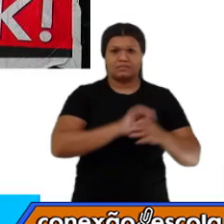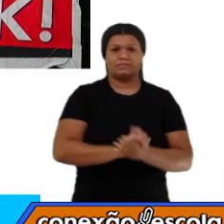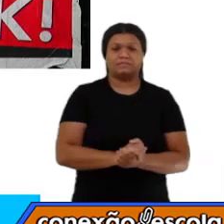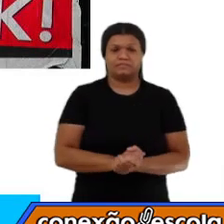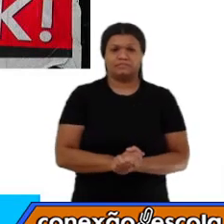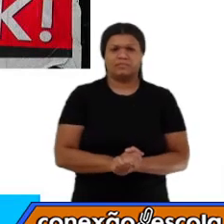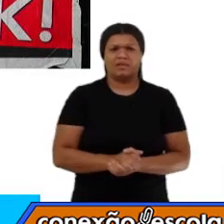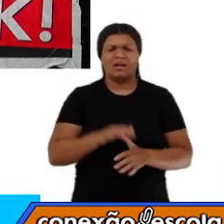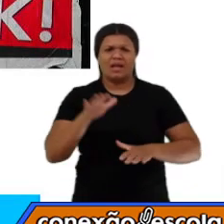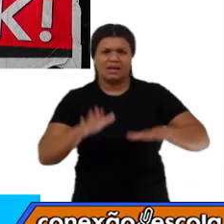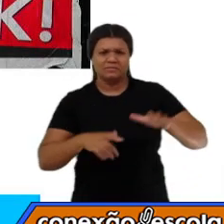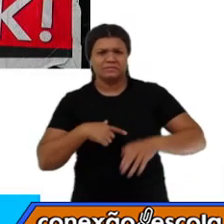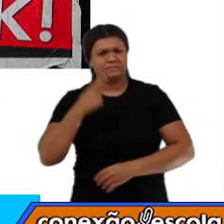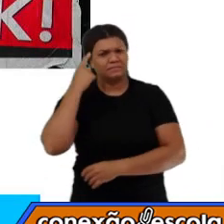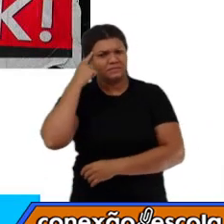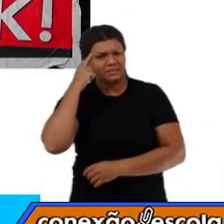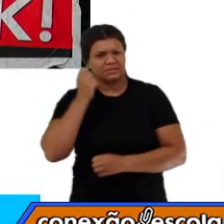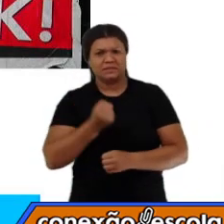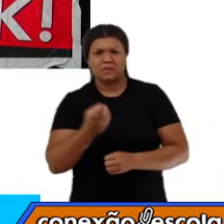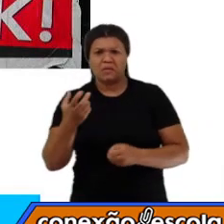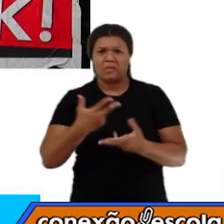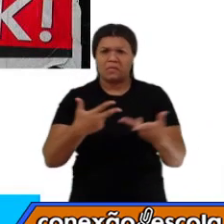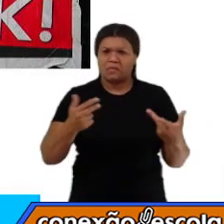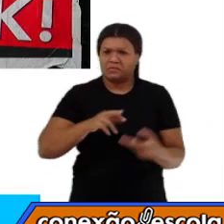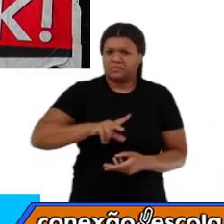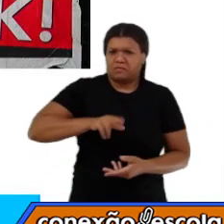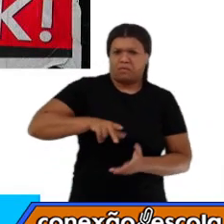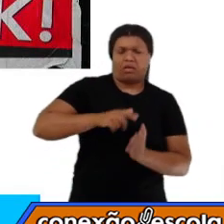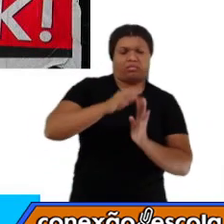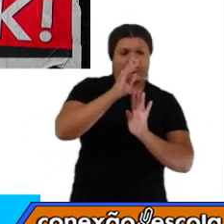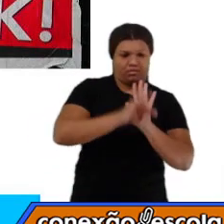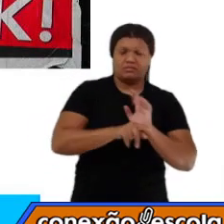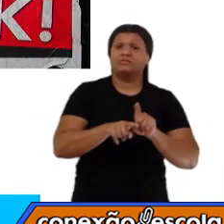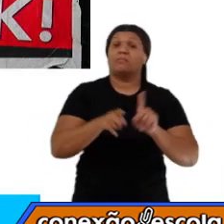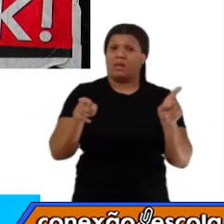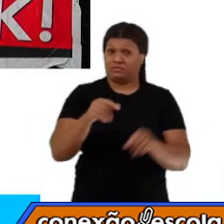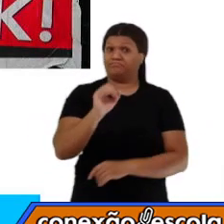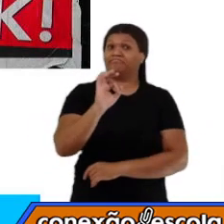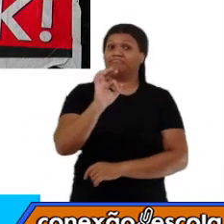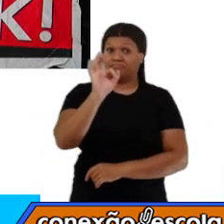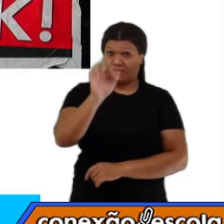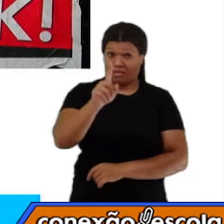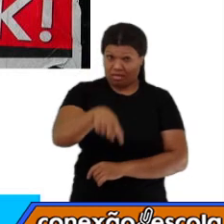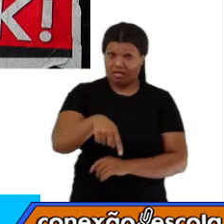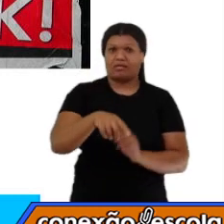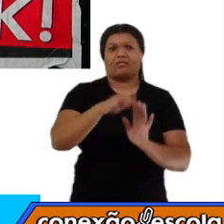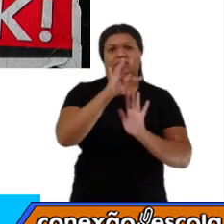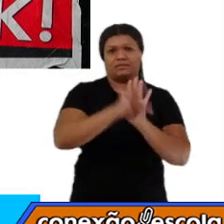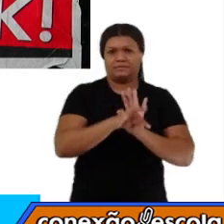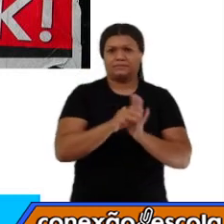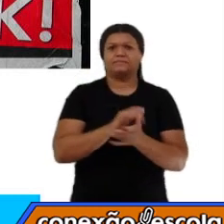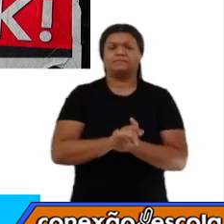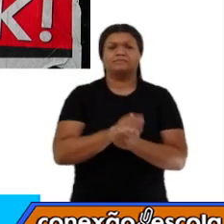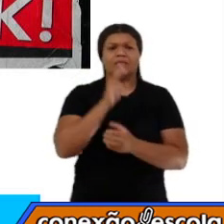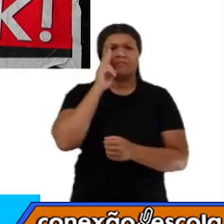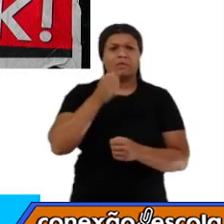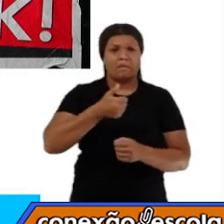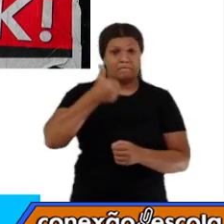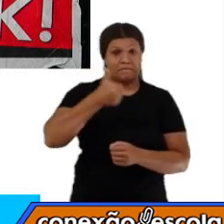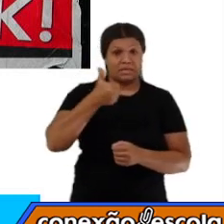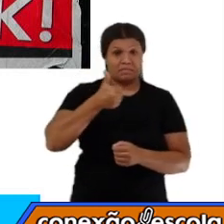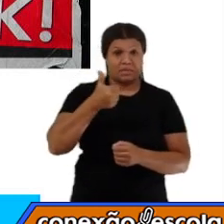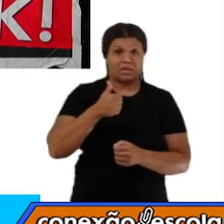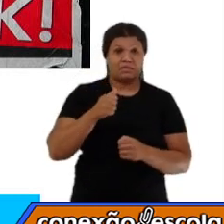a gente acha que certas coisas não são texto, mas elas são, viu, galera? Olha lá, na primeira imagem eu tenho